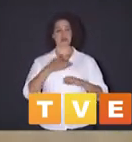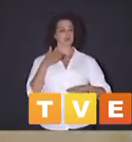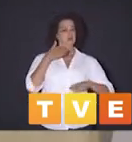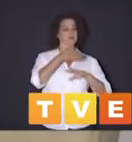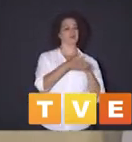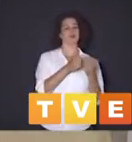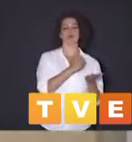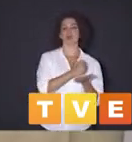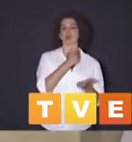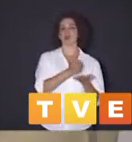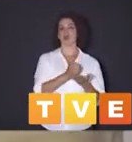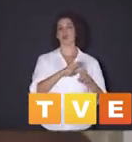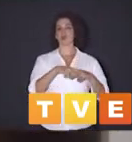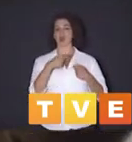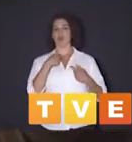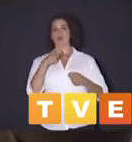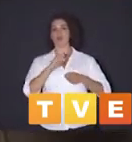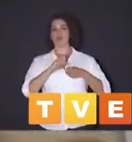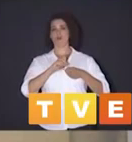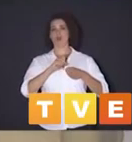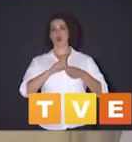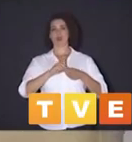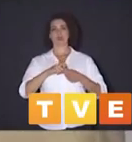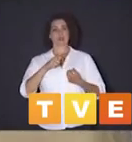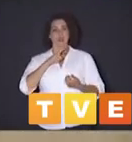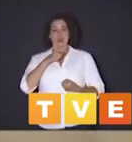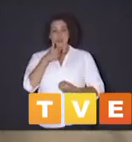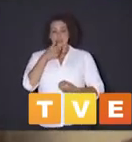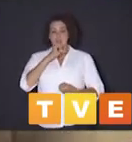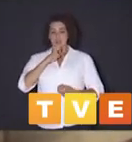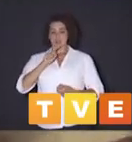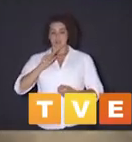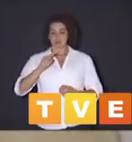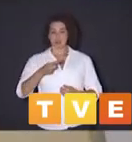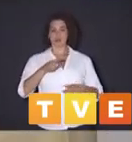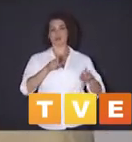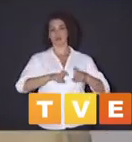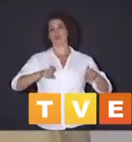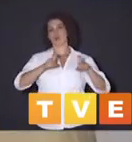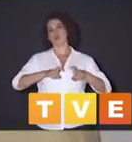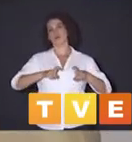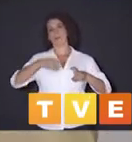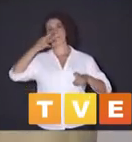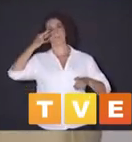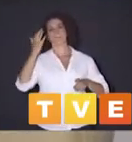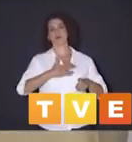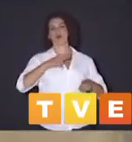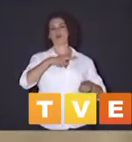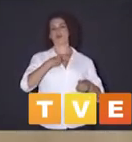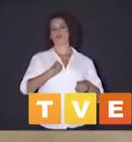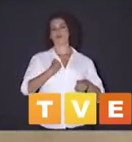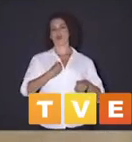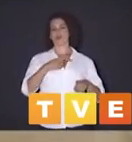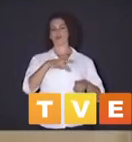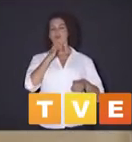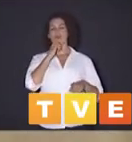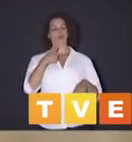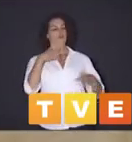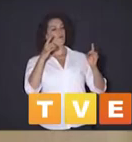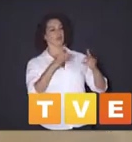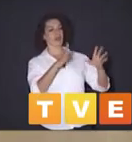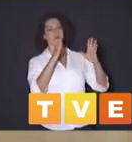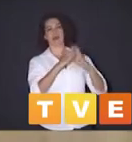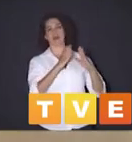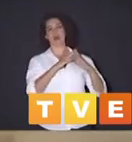porque eu faço a minha transação está em 15 mil servidores né a prova de que aquilo aconteceu então vou vender uma casa para uma pessoa o